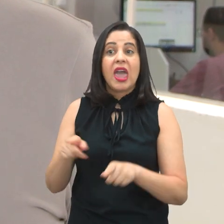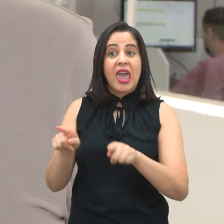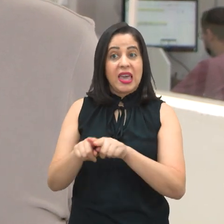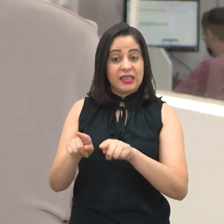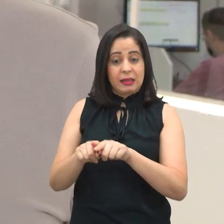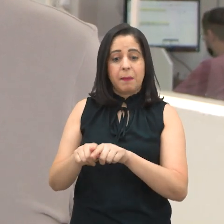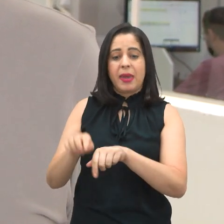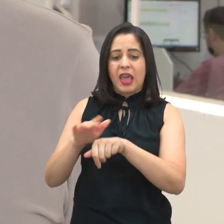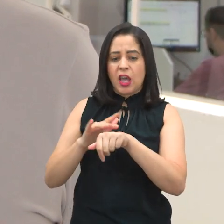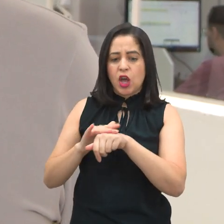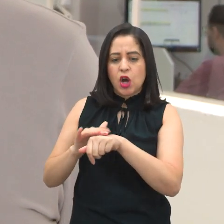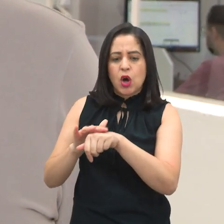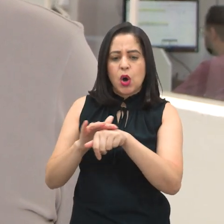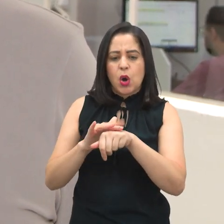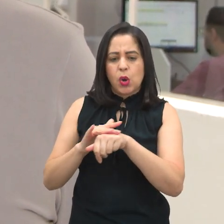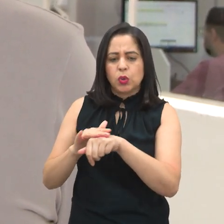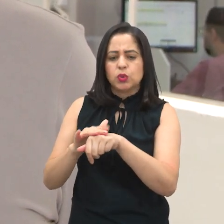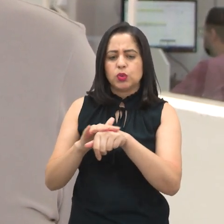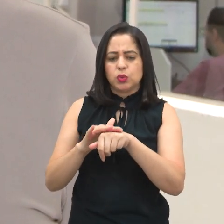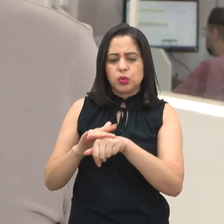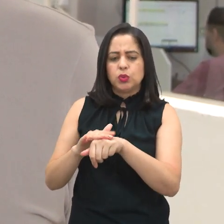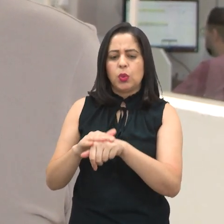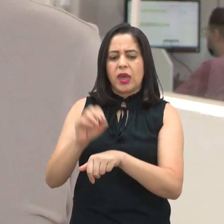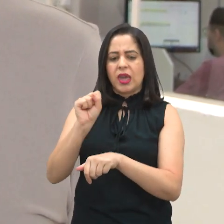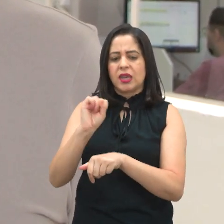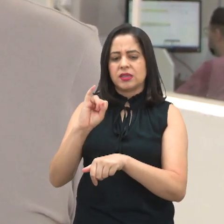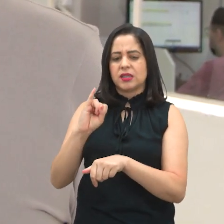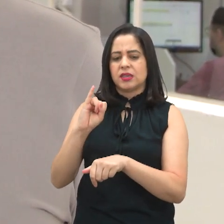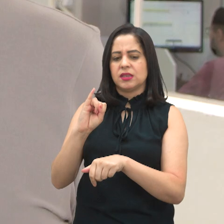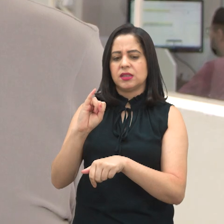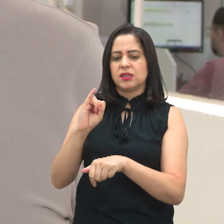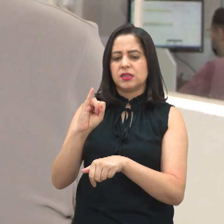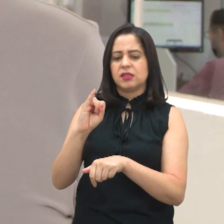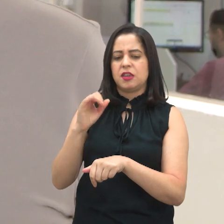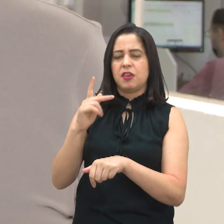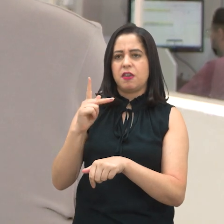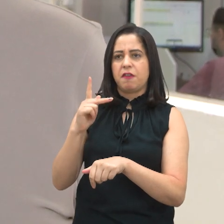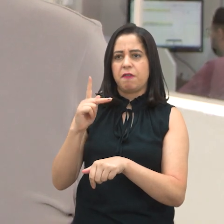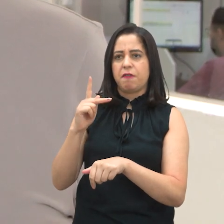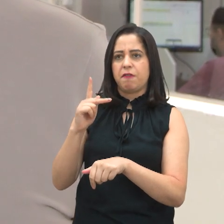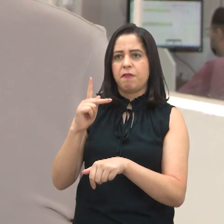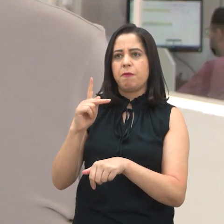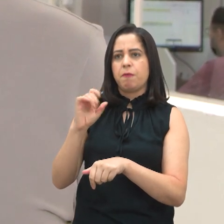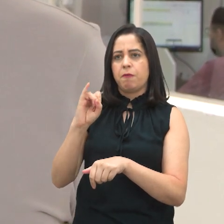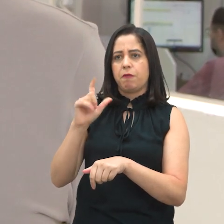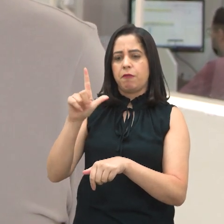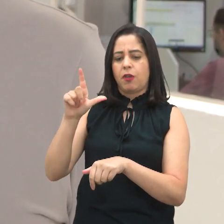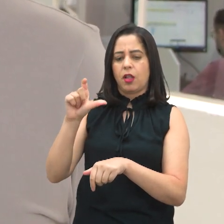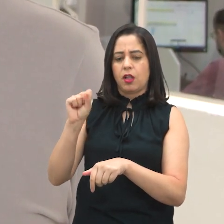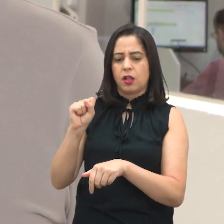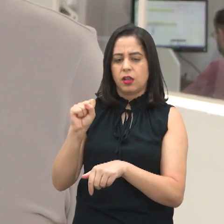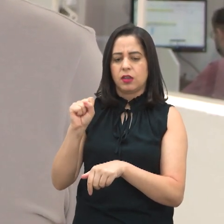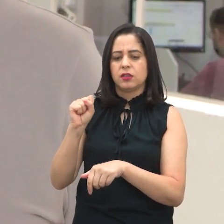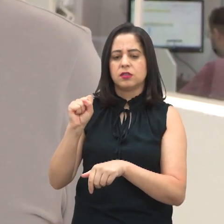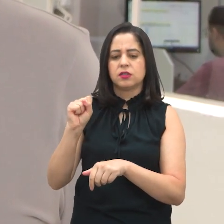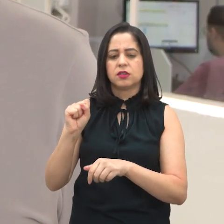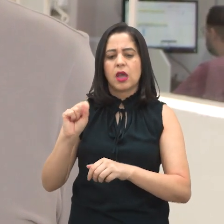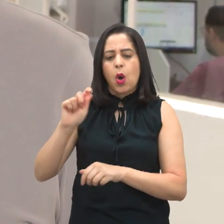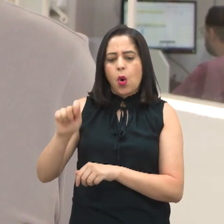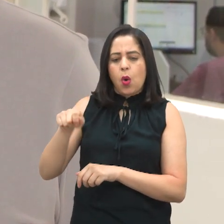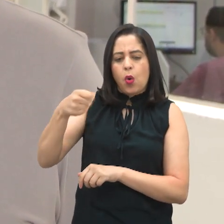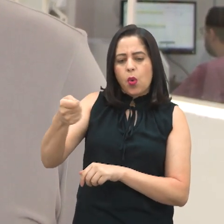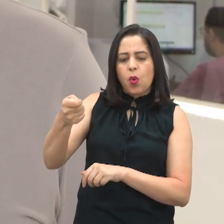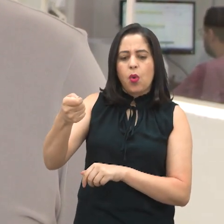e vamos incluir também o teste de hepatite B e hepatite C. Tá? No caso do autoteste, que é específico